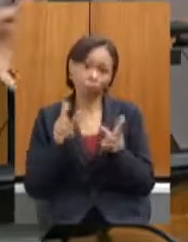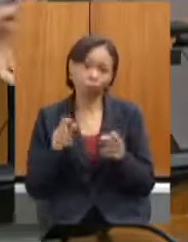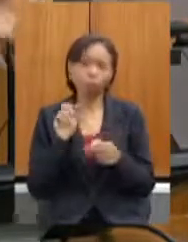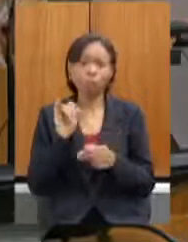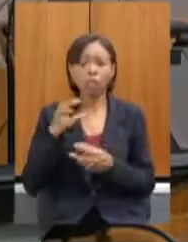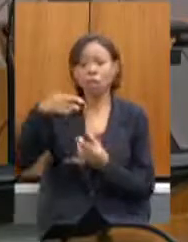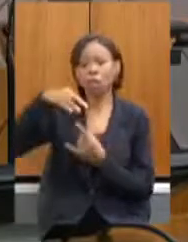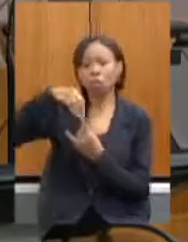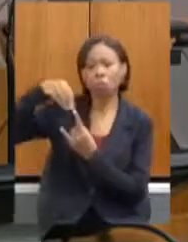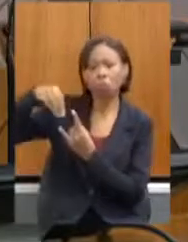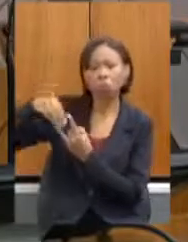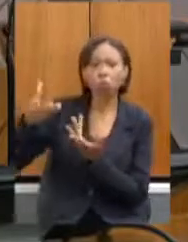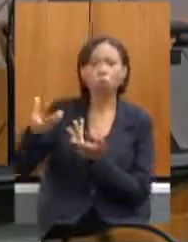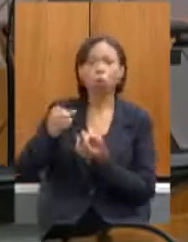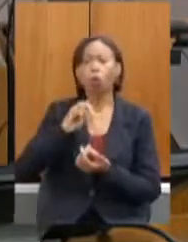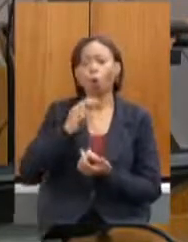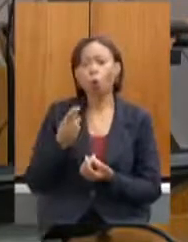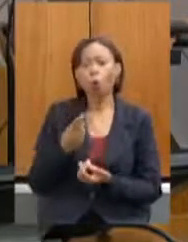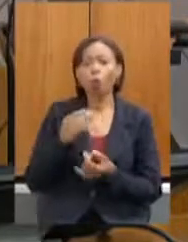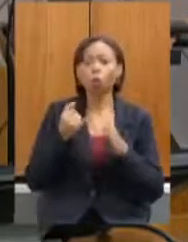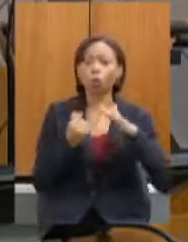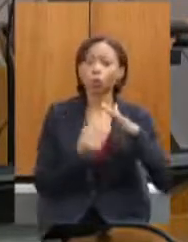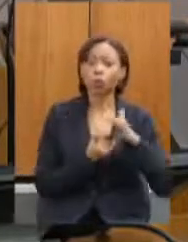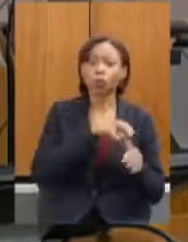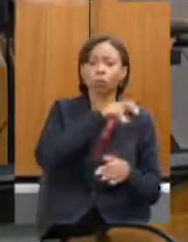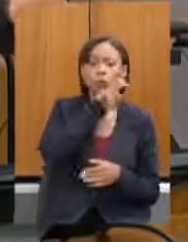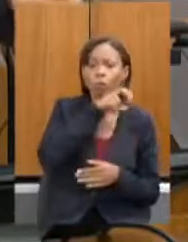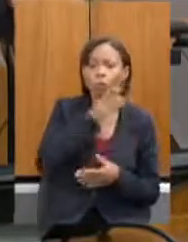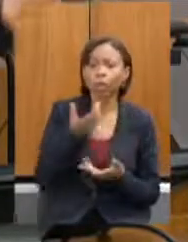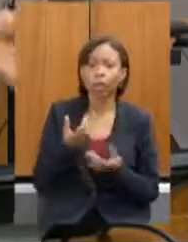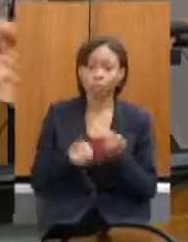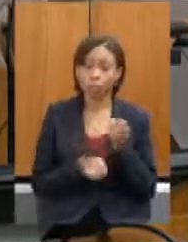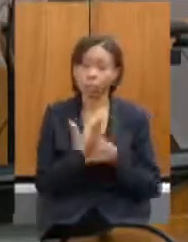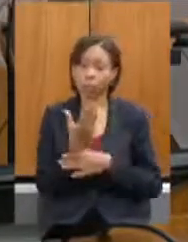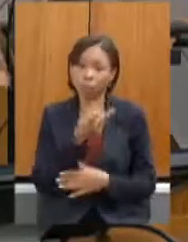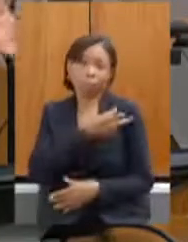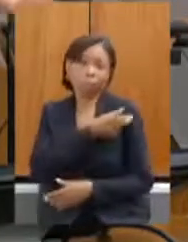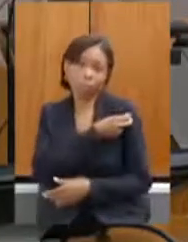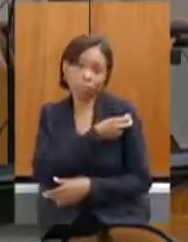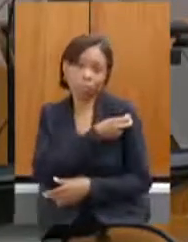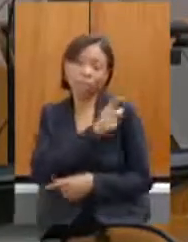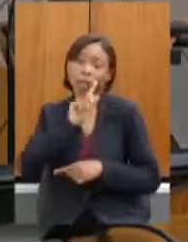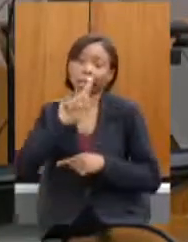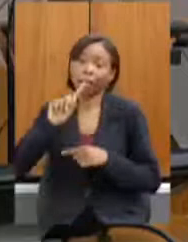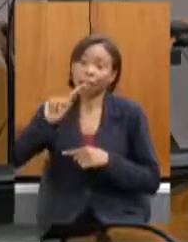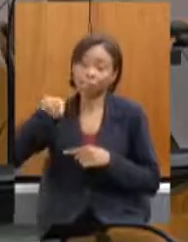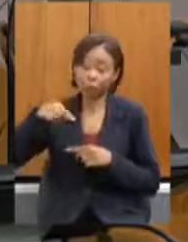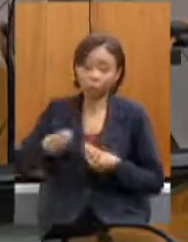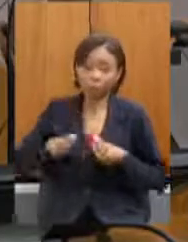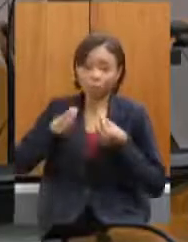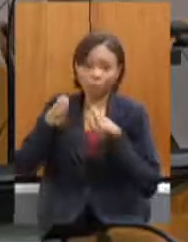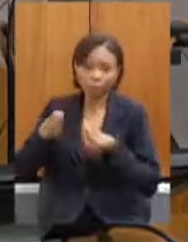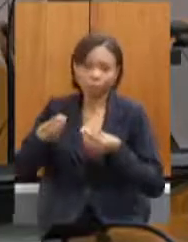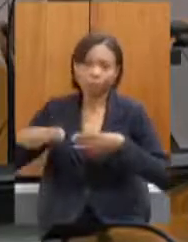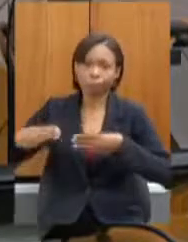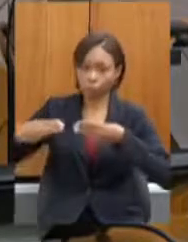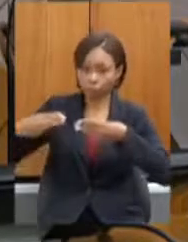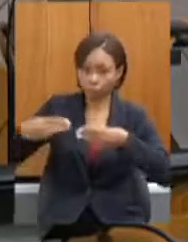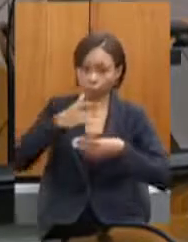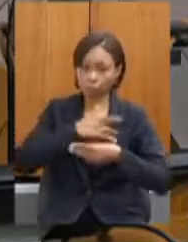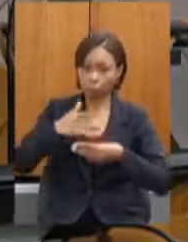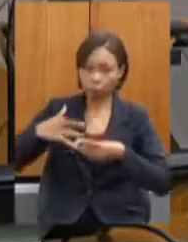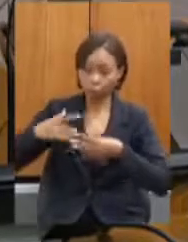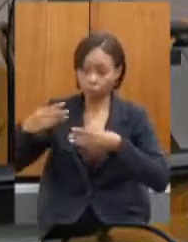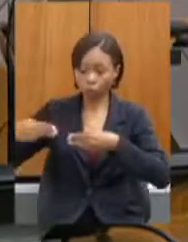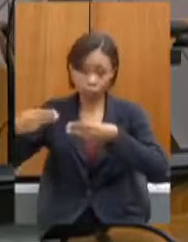Fiocruz no Butantã ou importados diretamente Elas serão encaminhadas ao Ministério do ministério distribuída